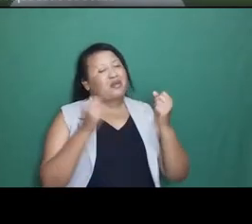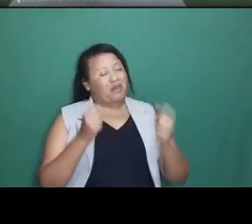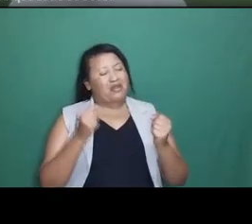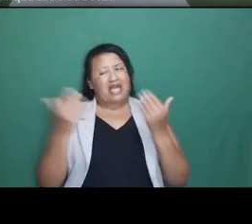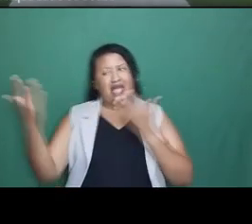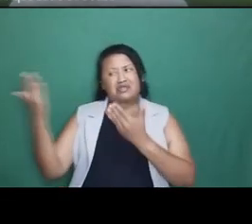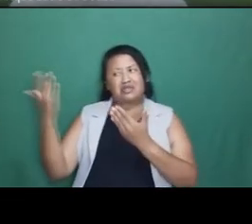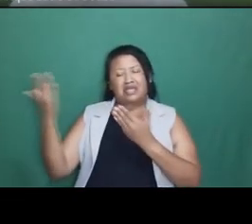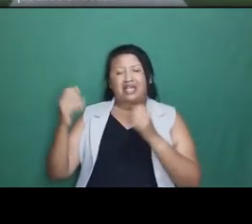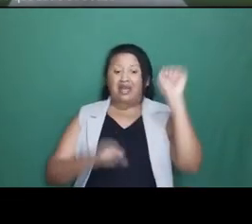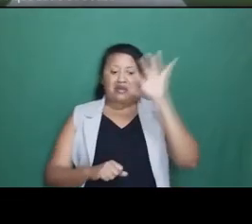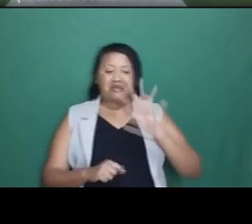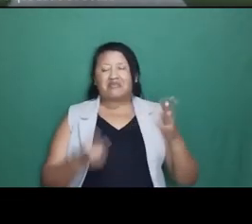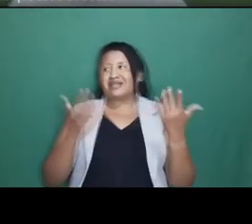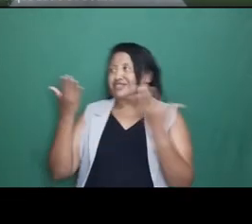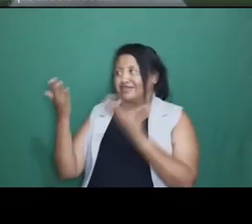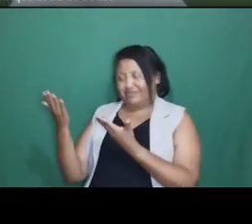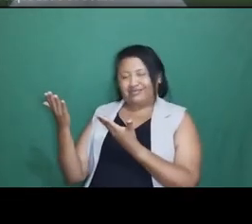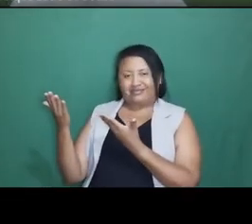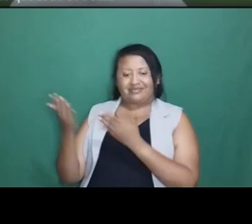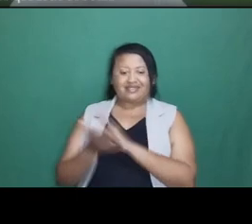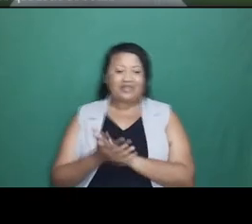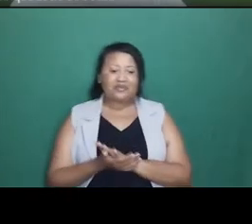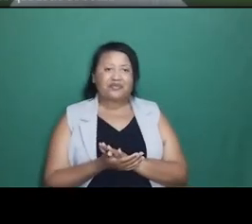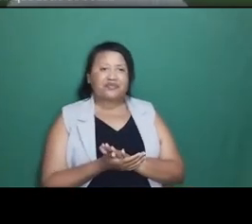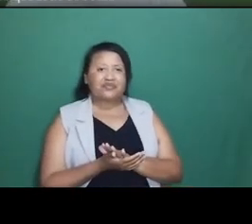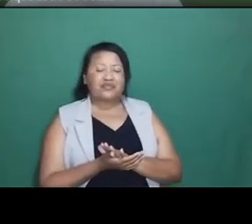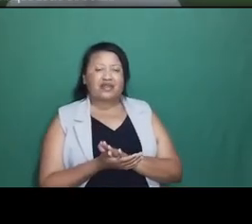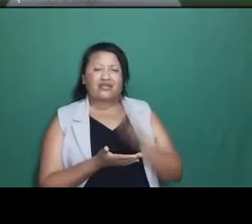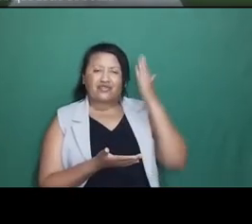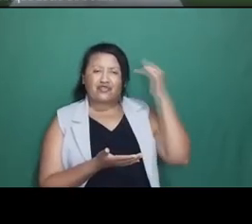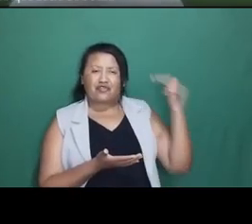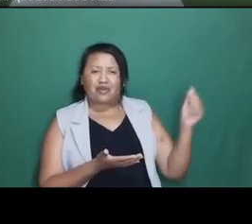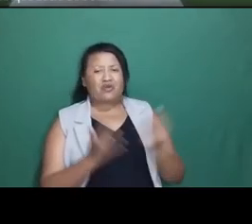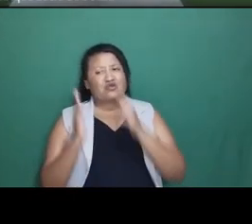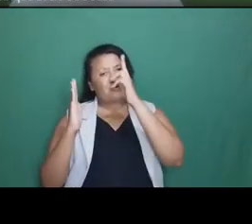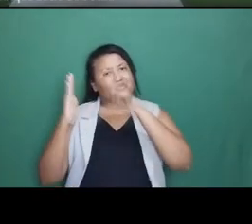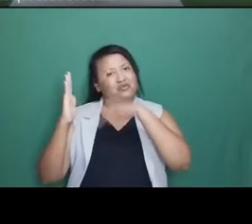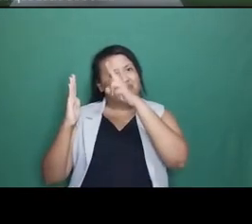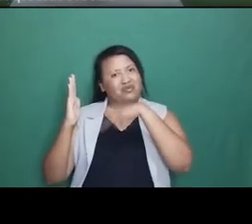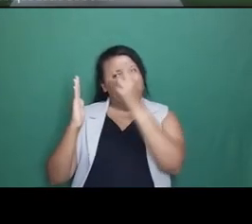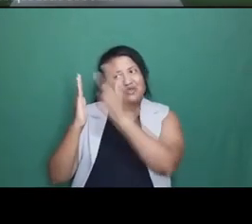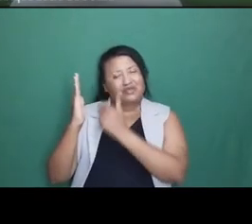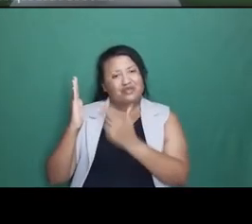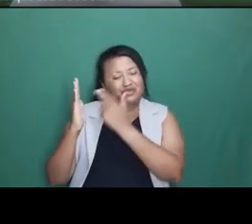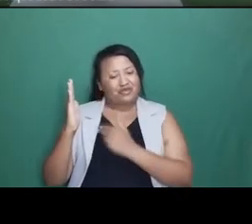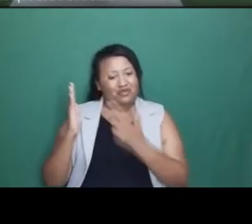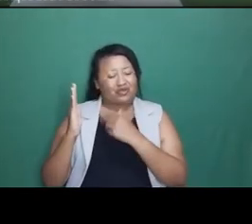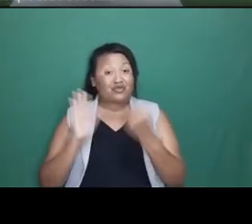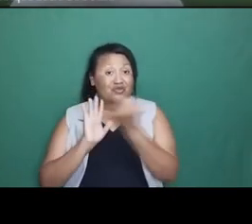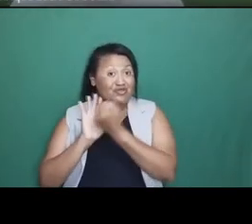a imagem aqui do rugendas né do famoso pintor século 19